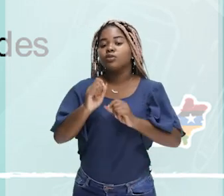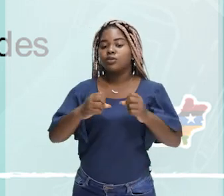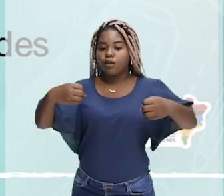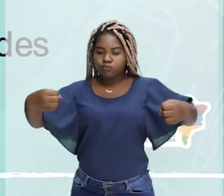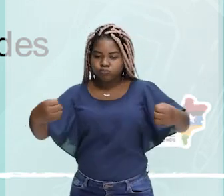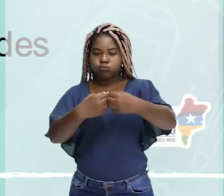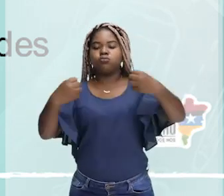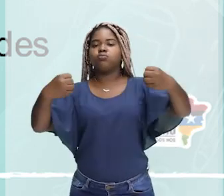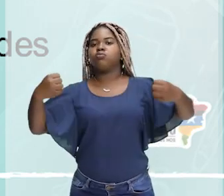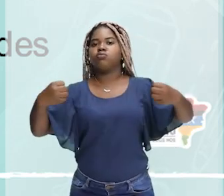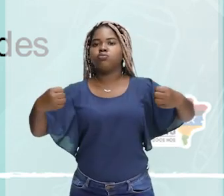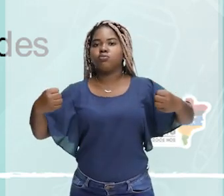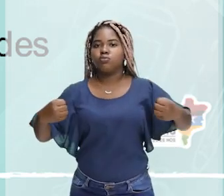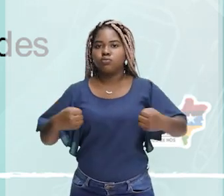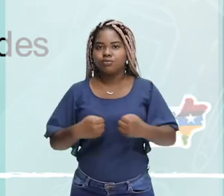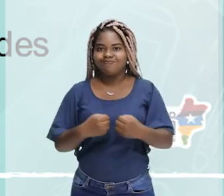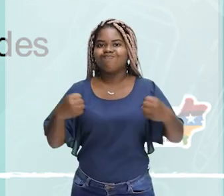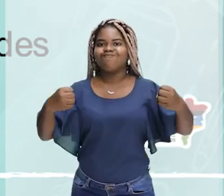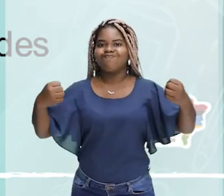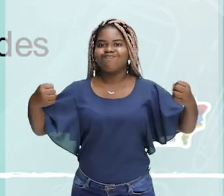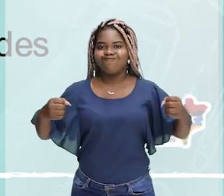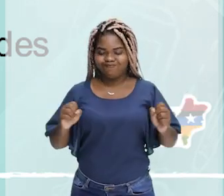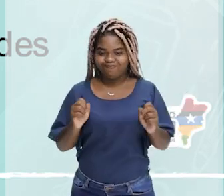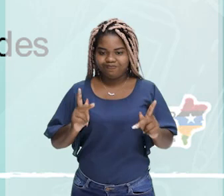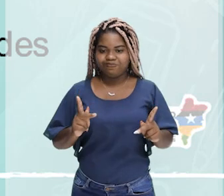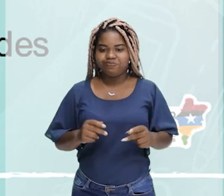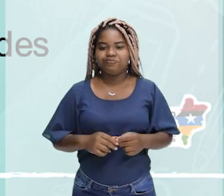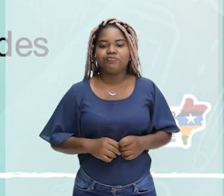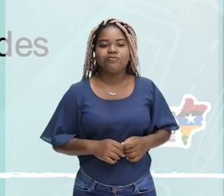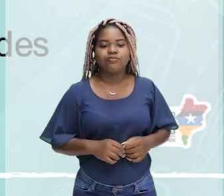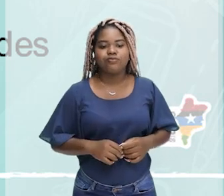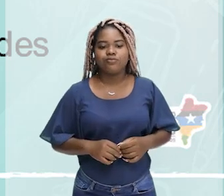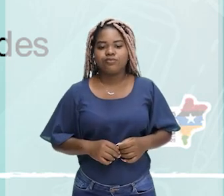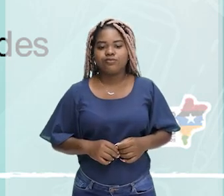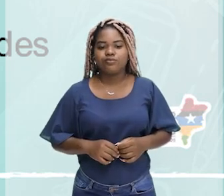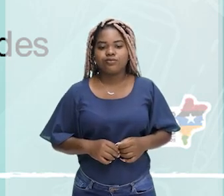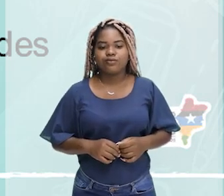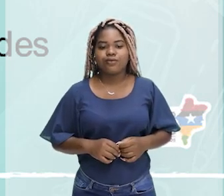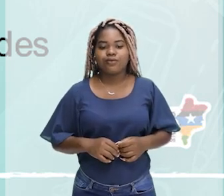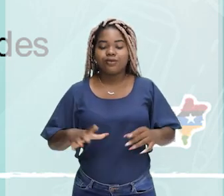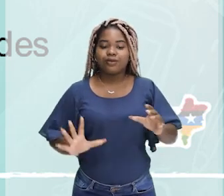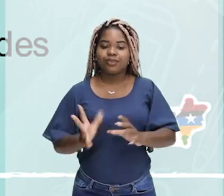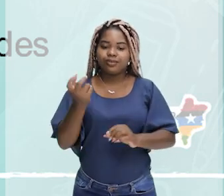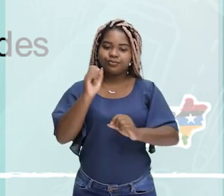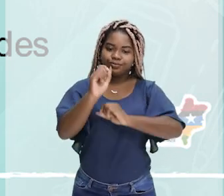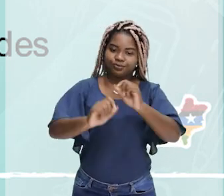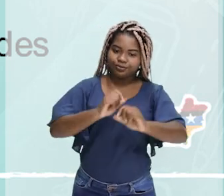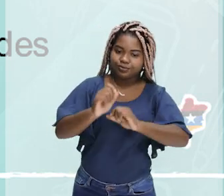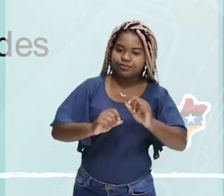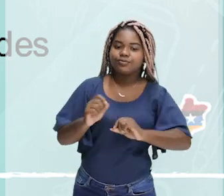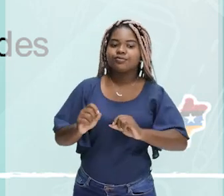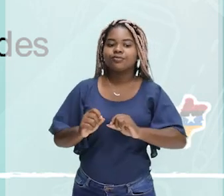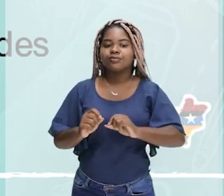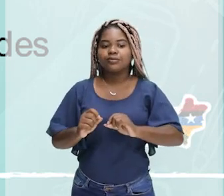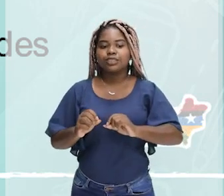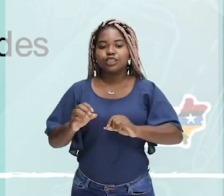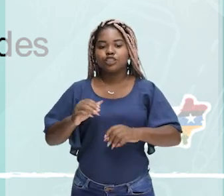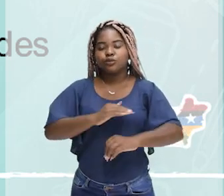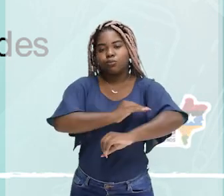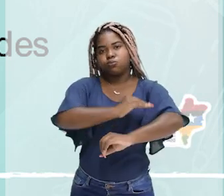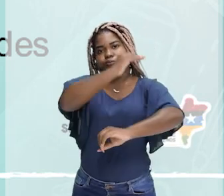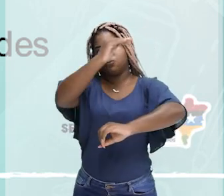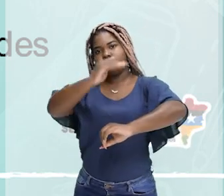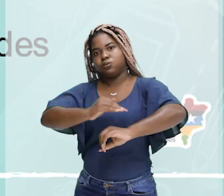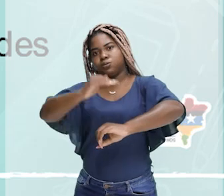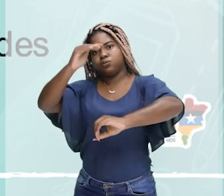do choque ou conflito entre duas placas que a gente acabou de falar. Essas formações são originárias das grandes cadeias de montanhas